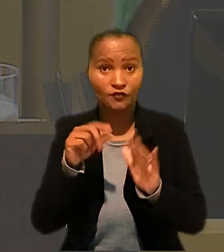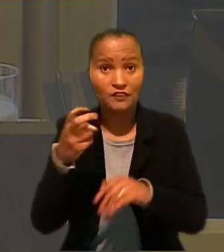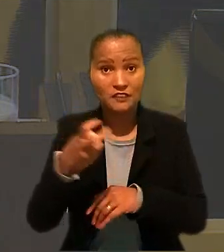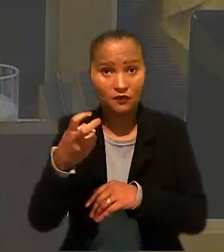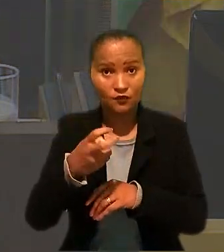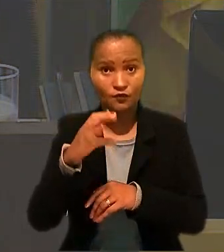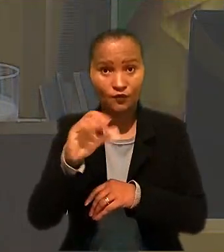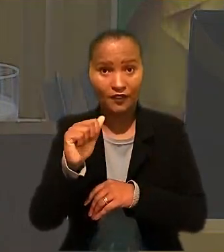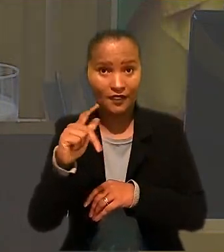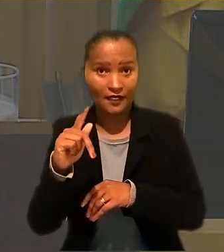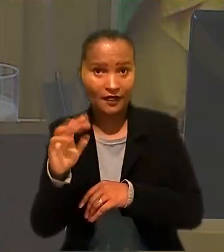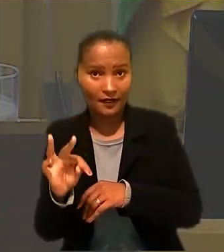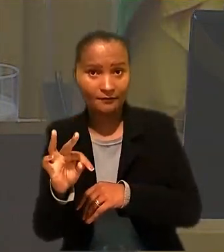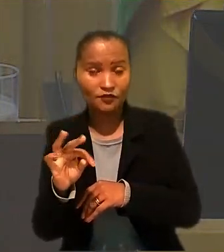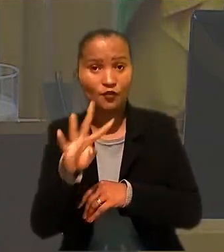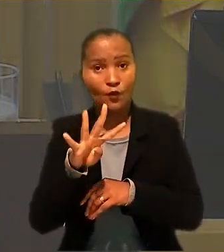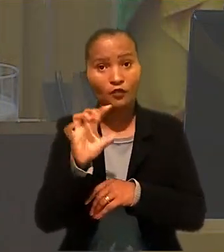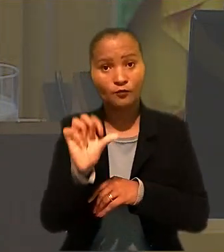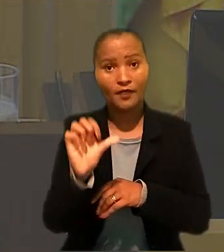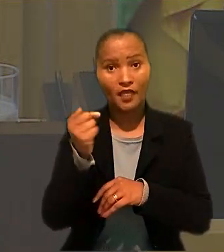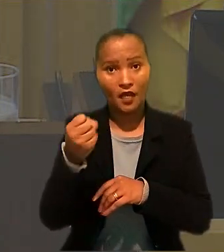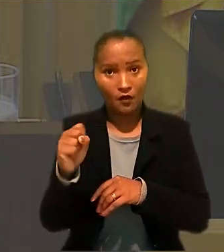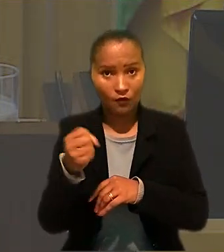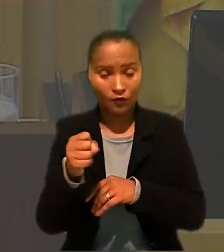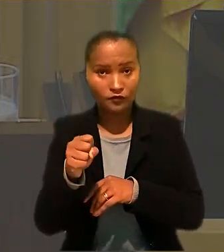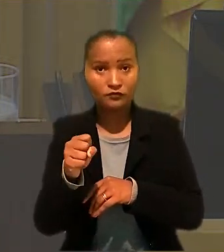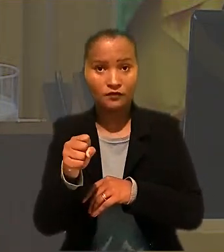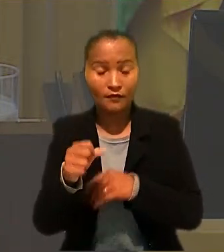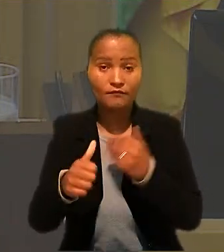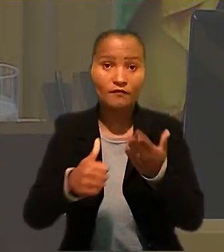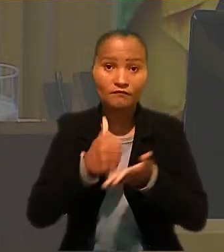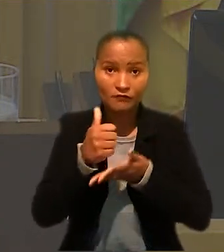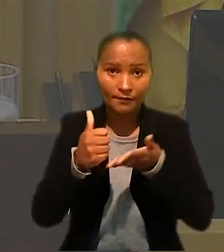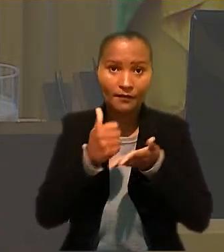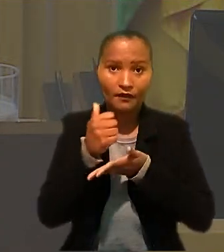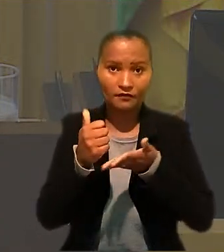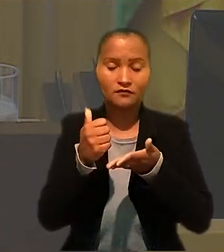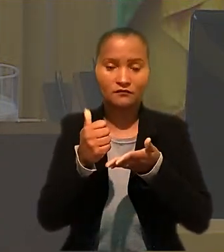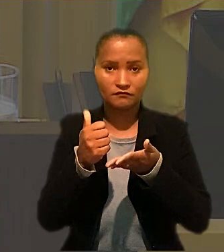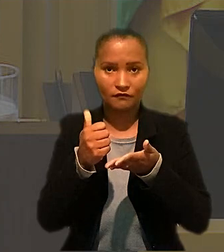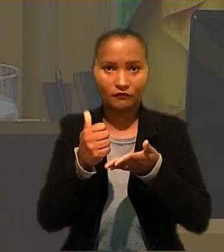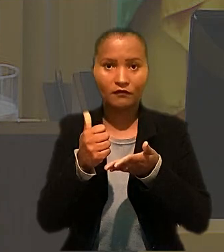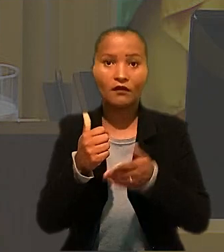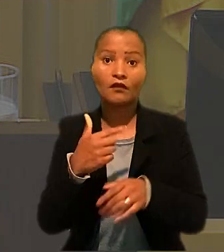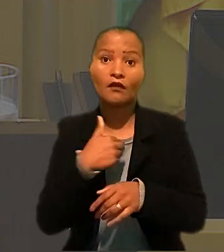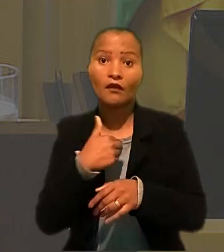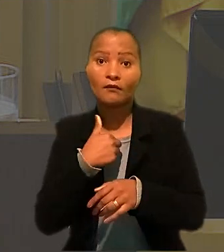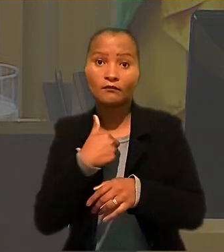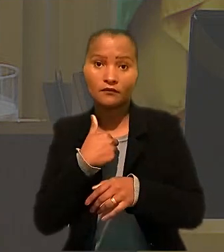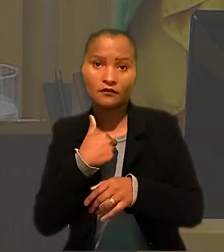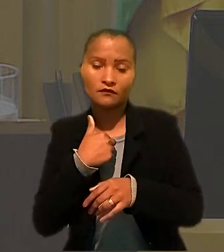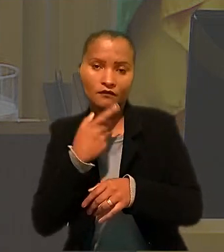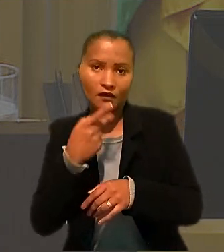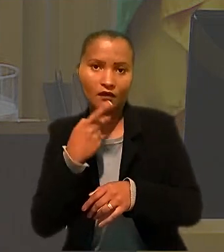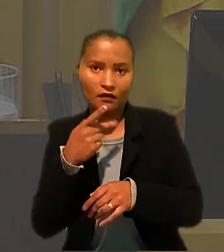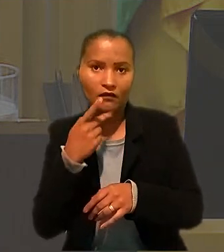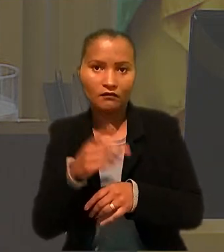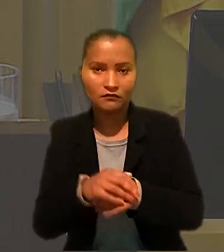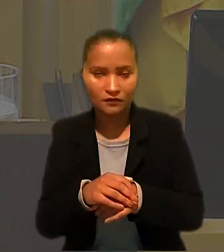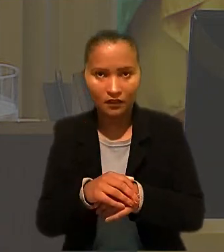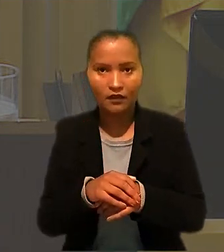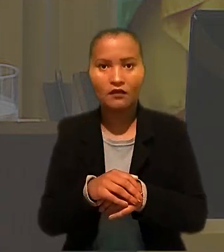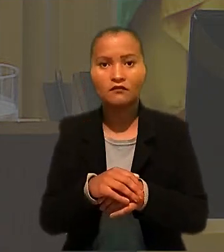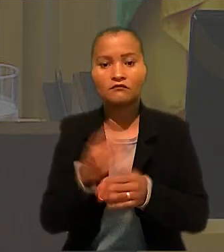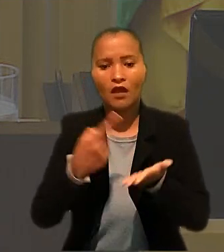artigo 2º, caput e 468 para fundamentar a minha tese.